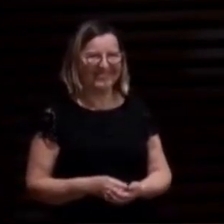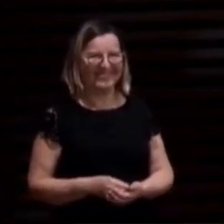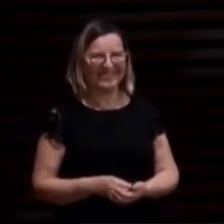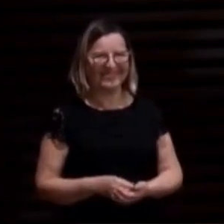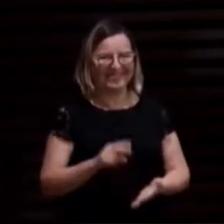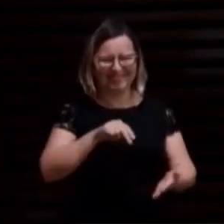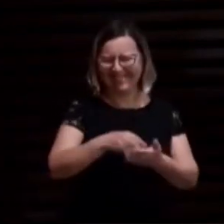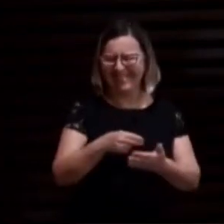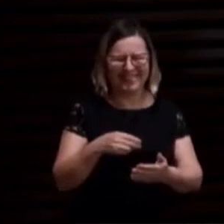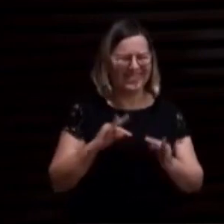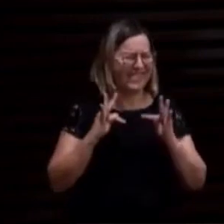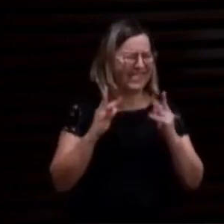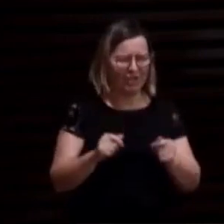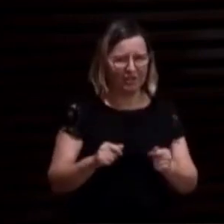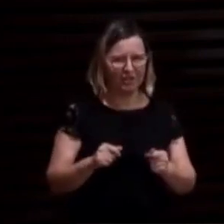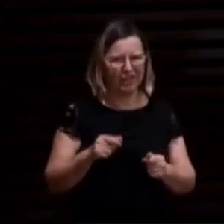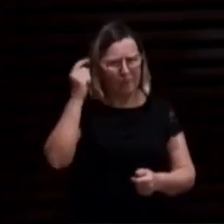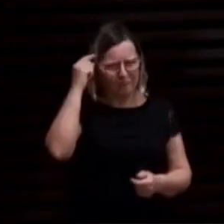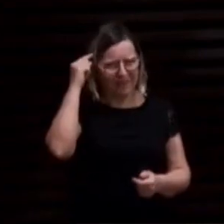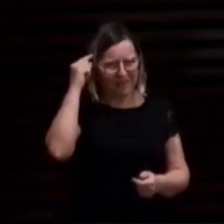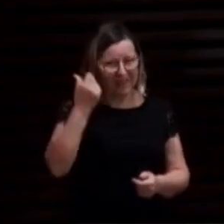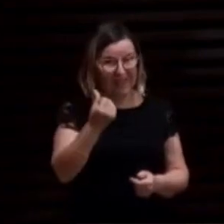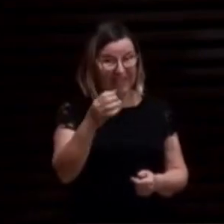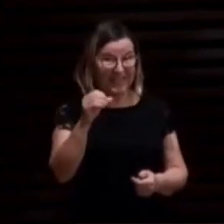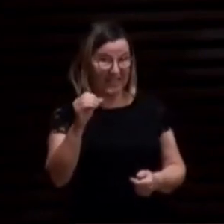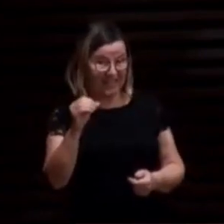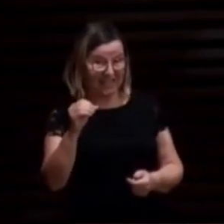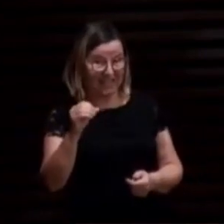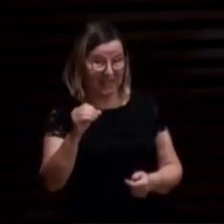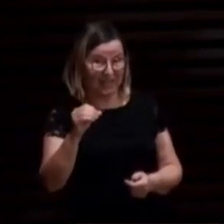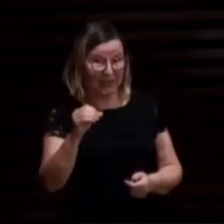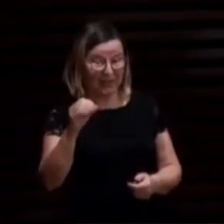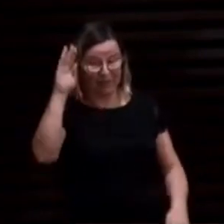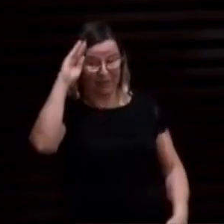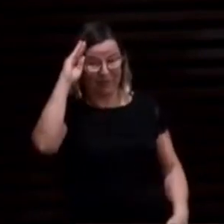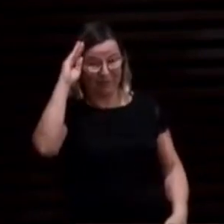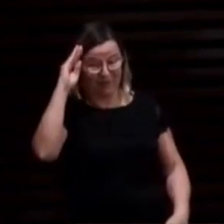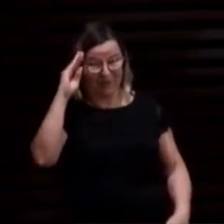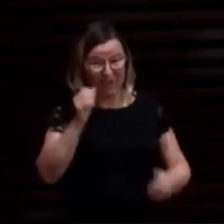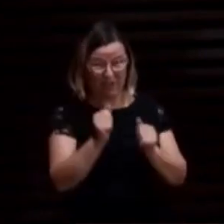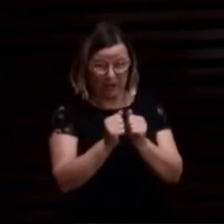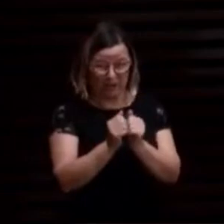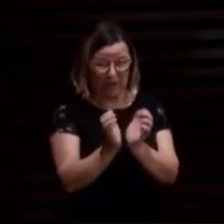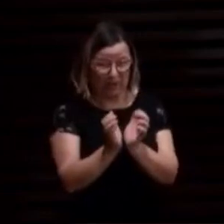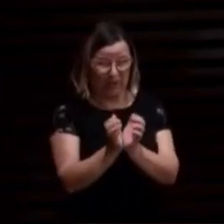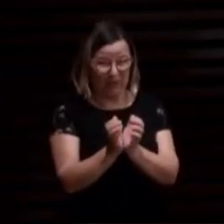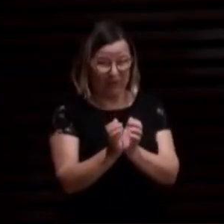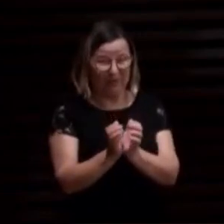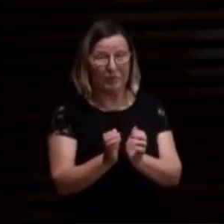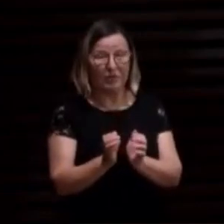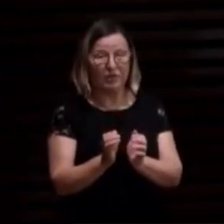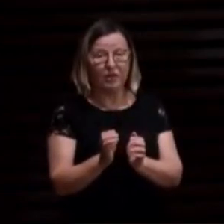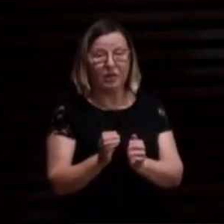Caiu tudo para trás. Você imaginou 600 homens e mais os outros. Foi uma queda. Alguns estudiosos dizem